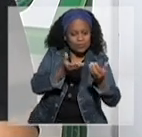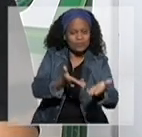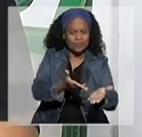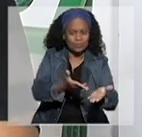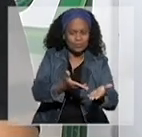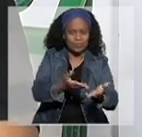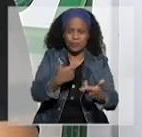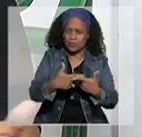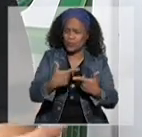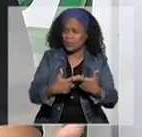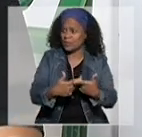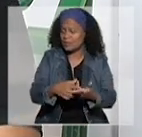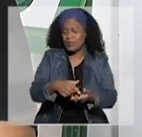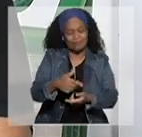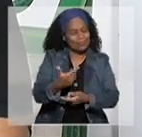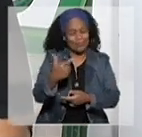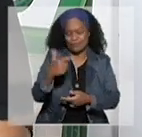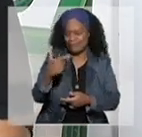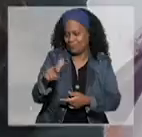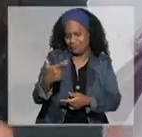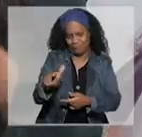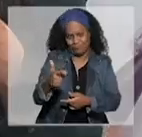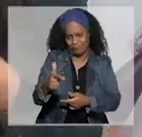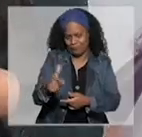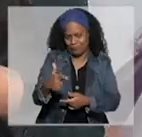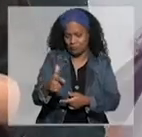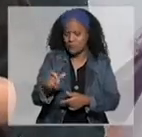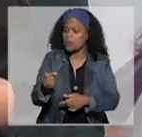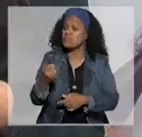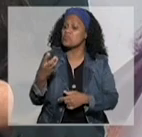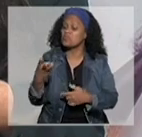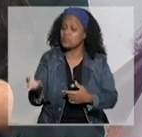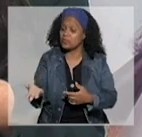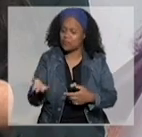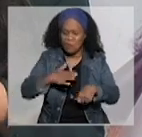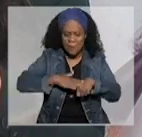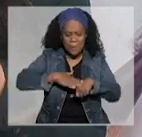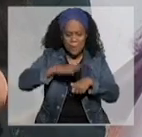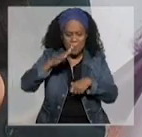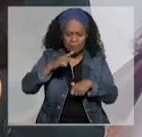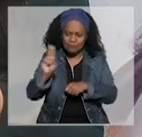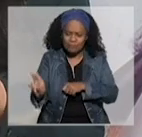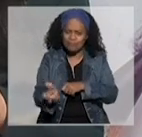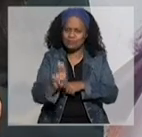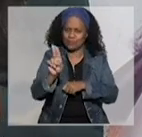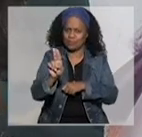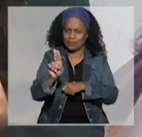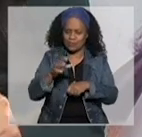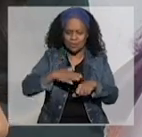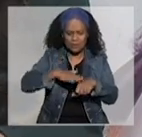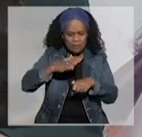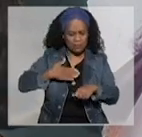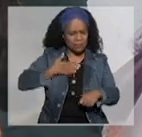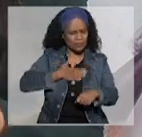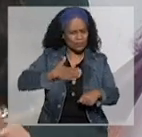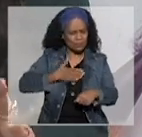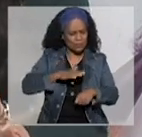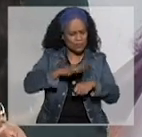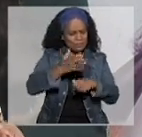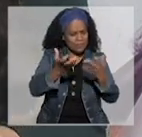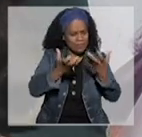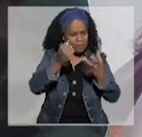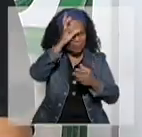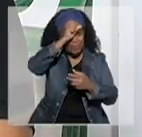lá quase nenhum deles tem. Imagino. Quais são os instrumentos assim mais tocados, que o pessoal mais curte, mais